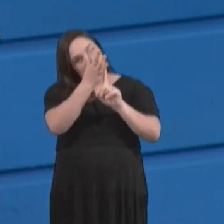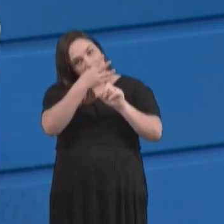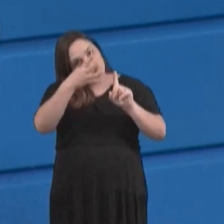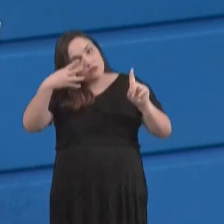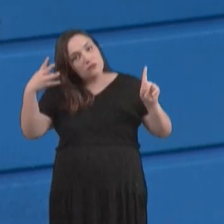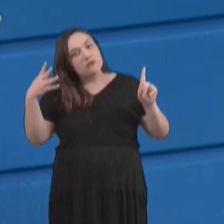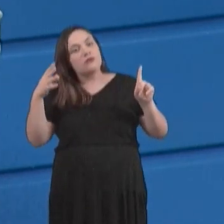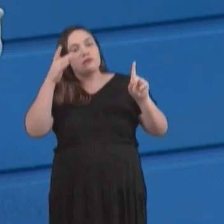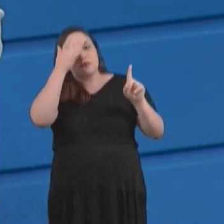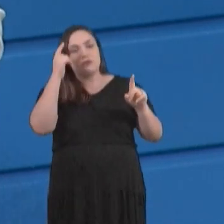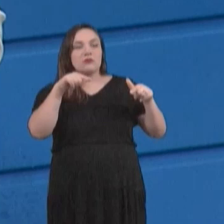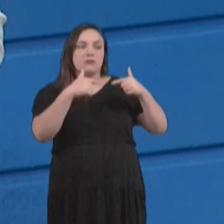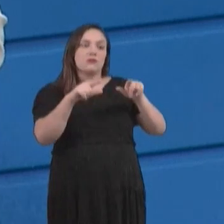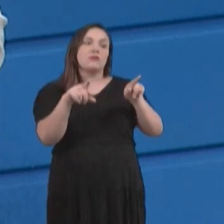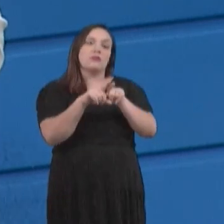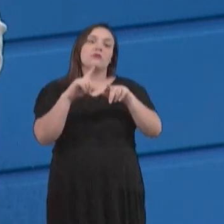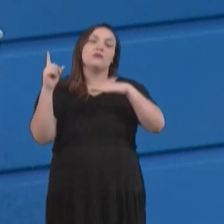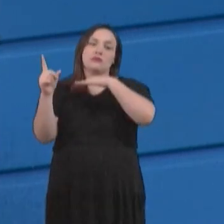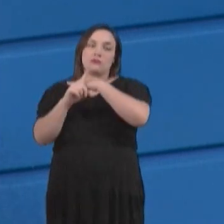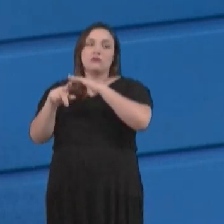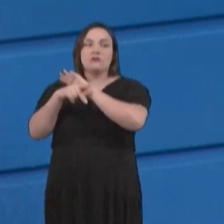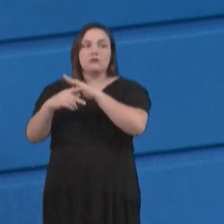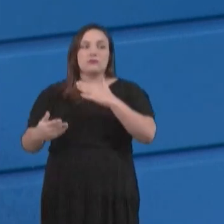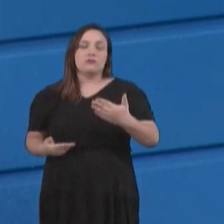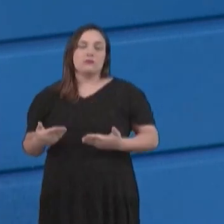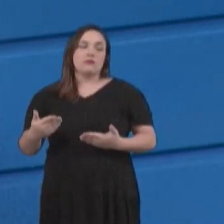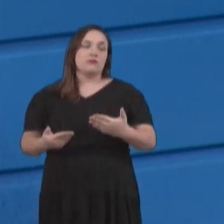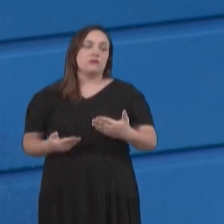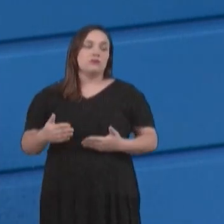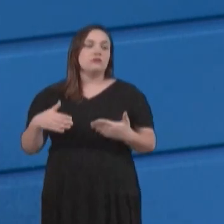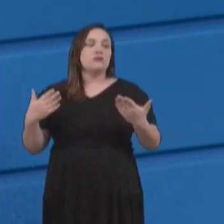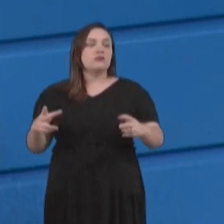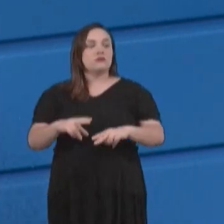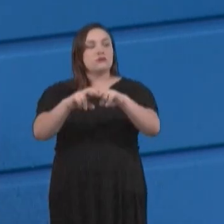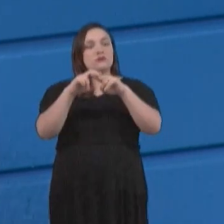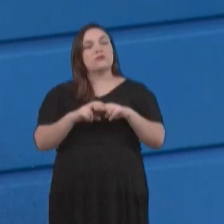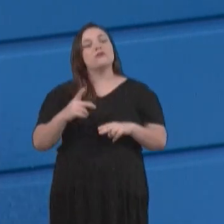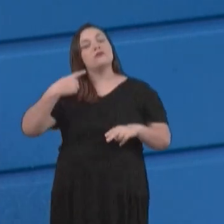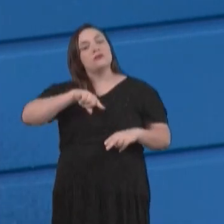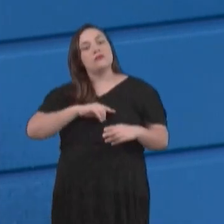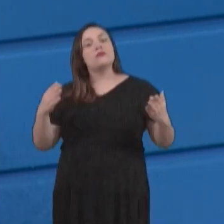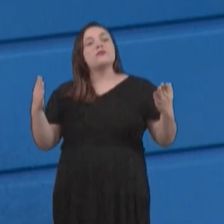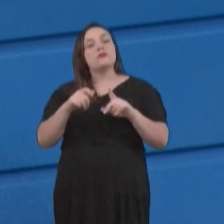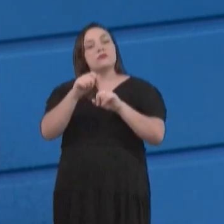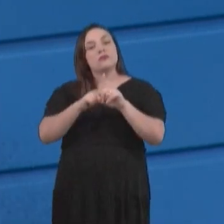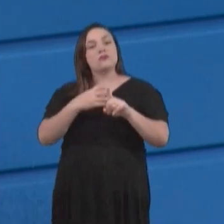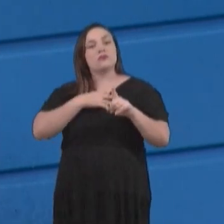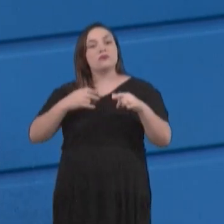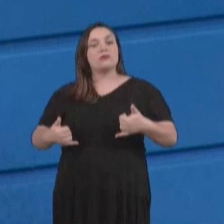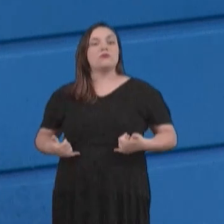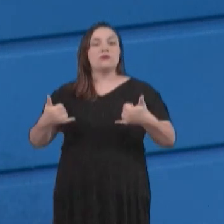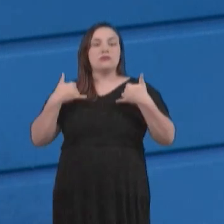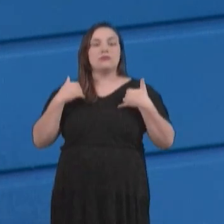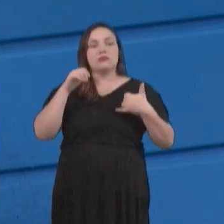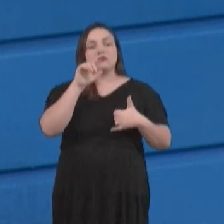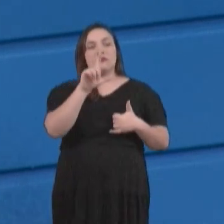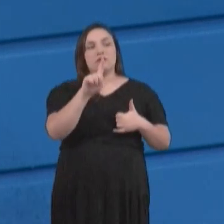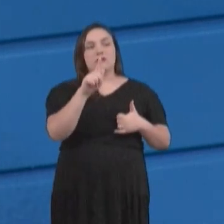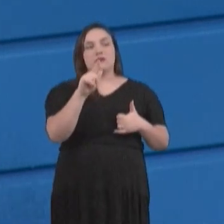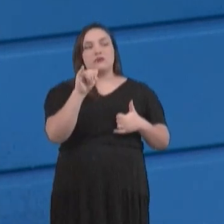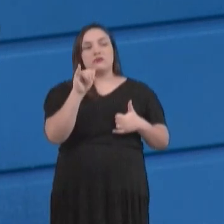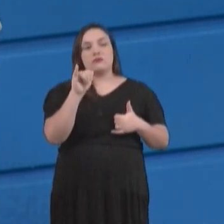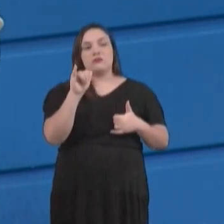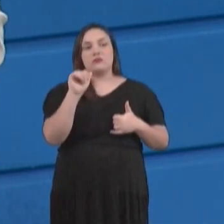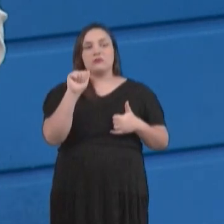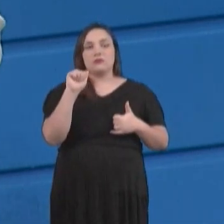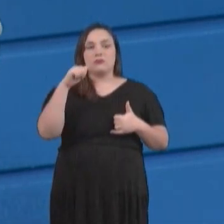trabalha, mas também para a população que é atendida por esse serviço. Então, nesse sentido, nós estamos no mês do orgulho